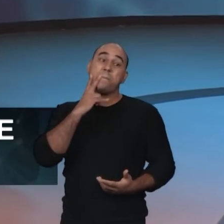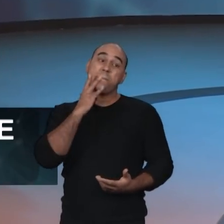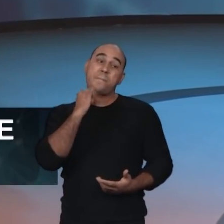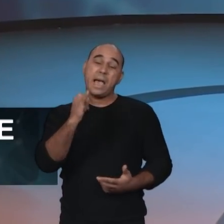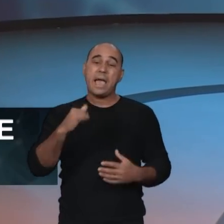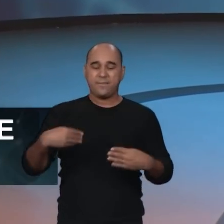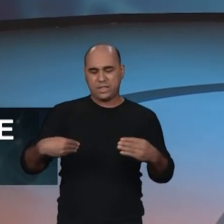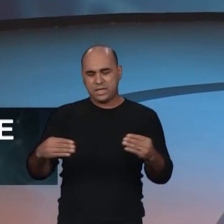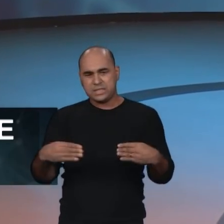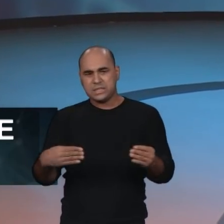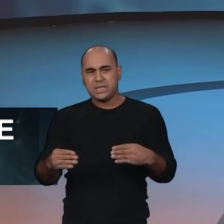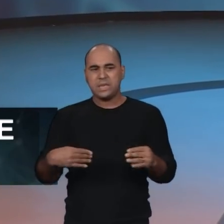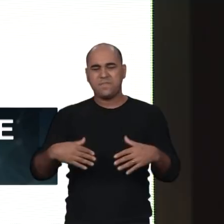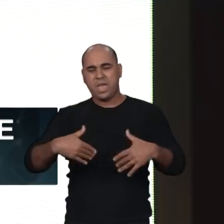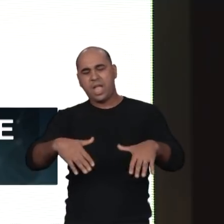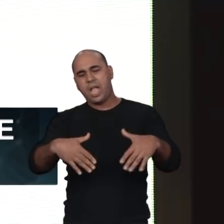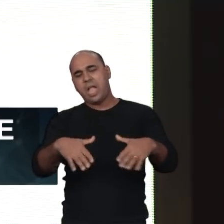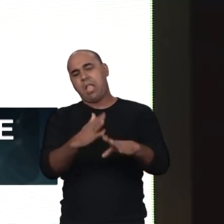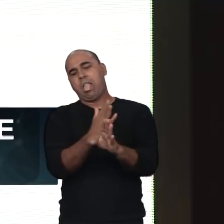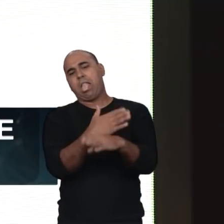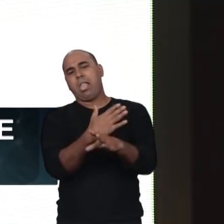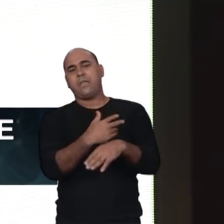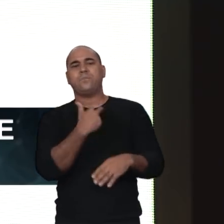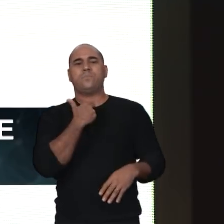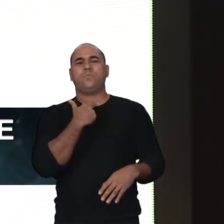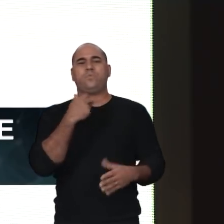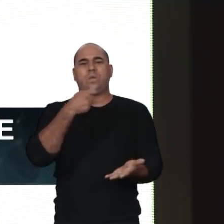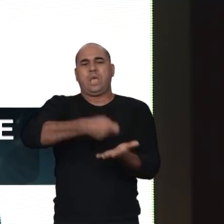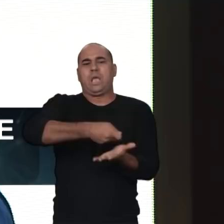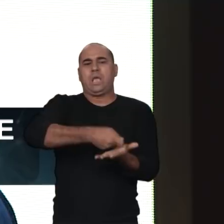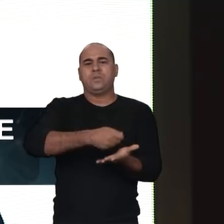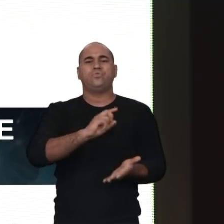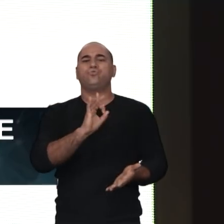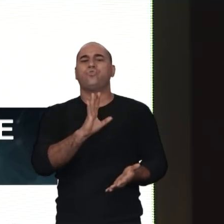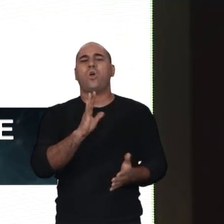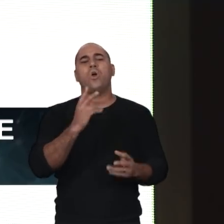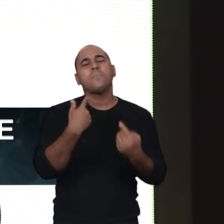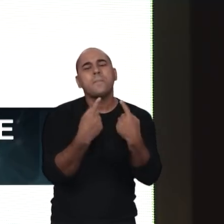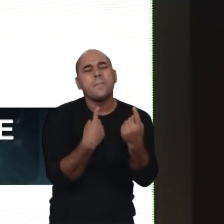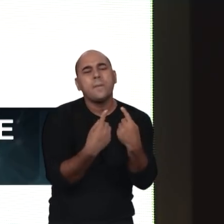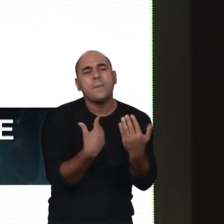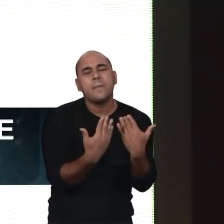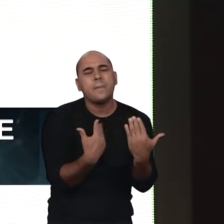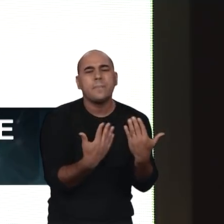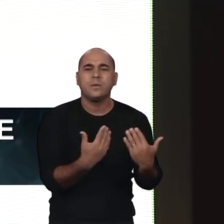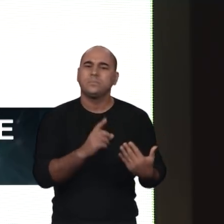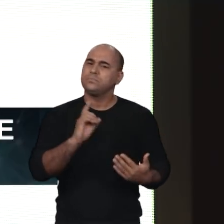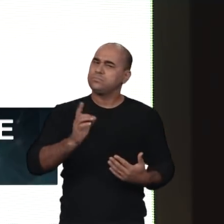verdadeiro pai não repreende o filho, não castiga, não põe de castigo, é só na base do diálogo. E